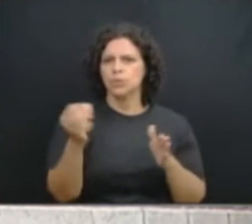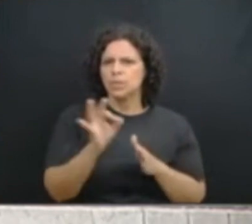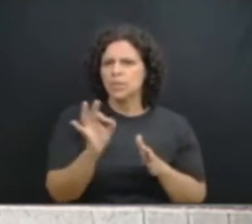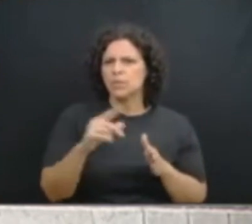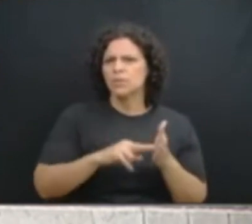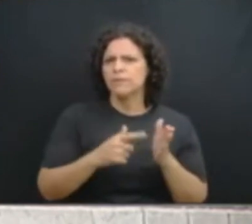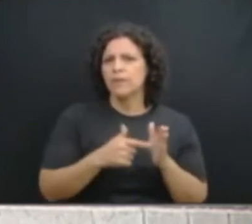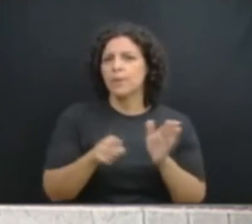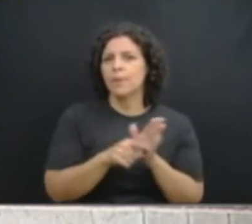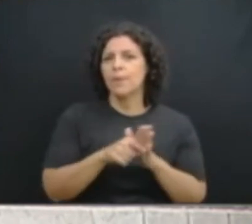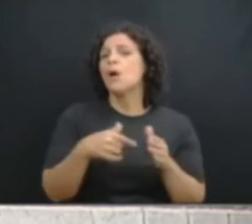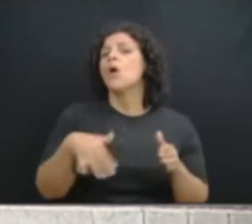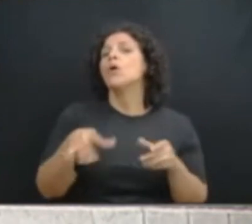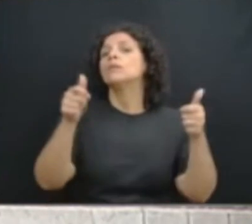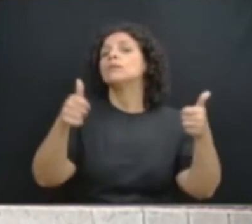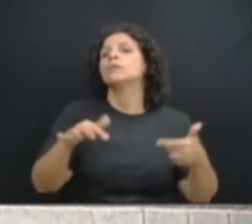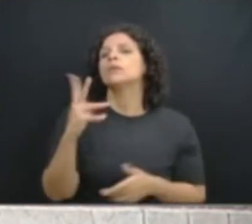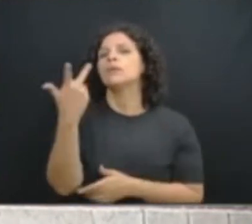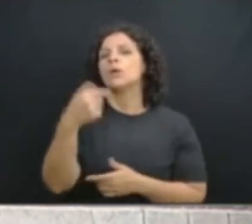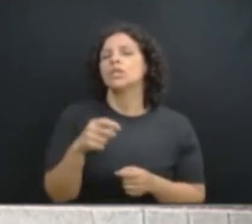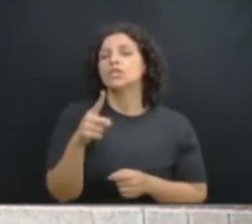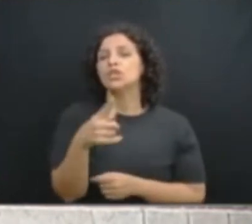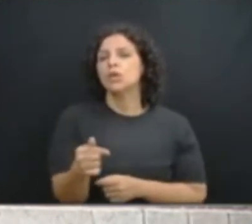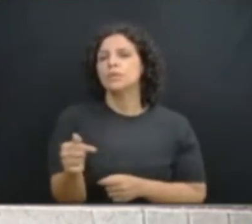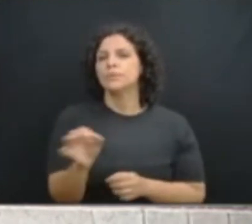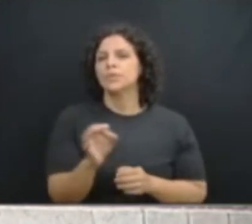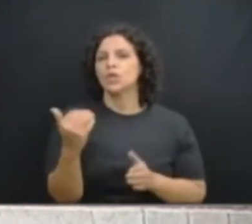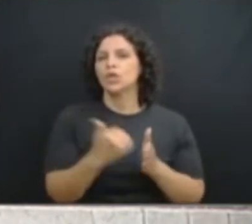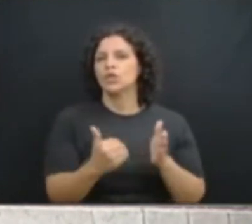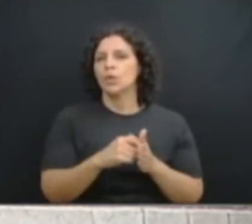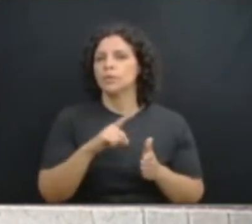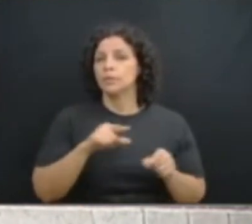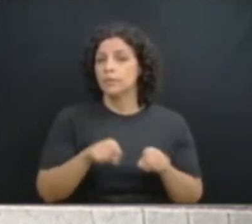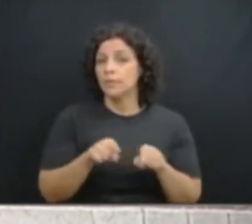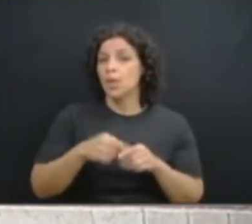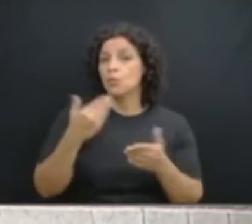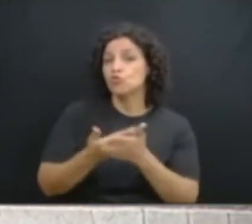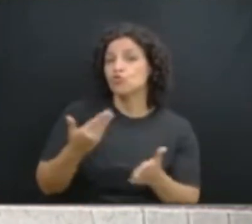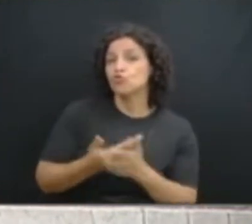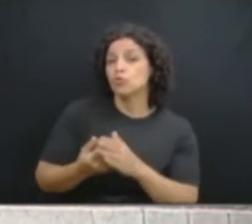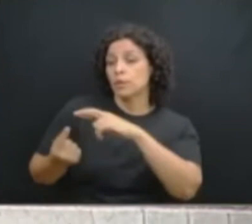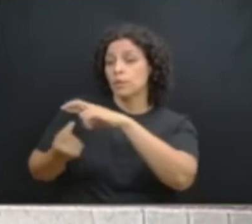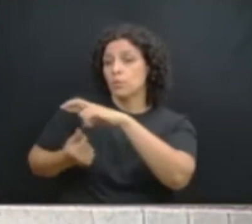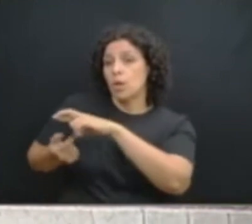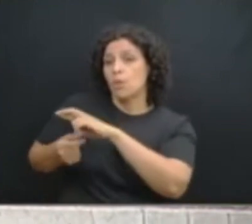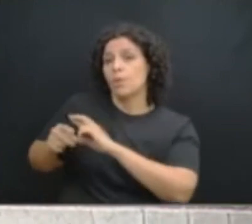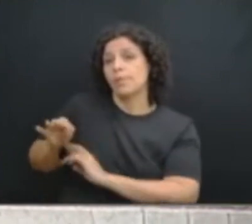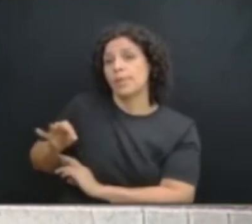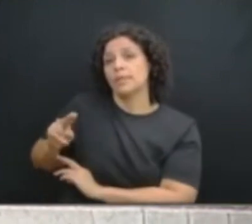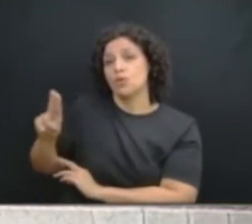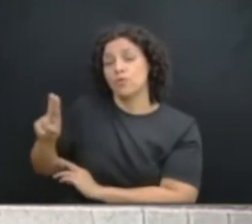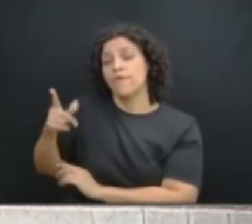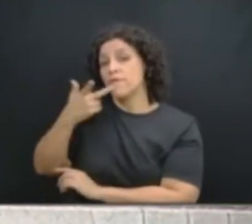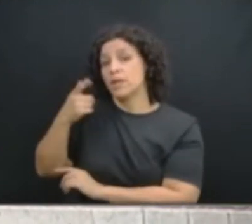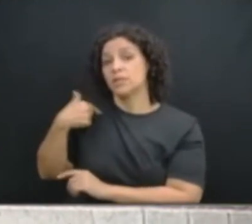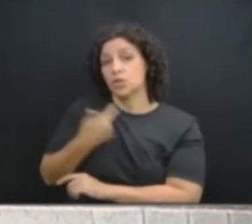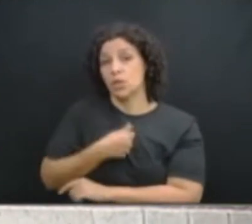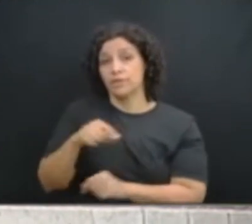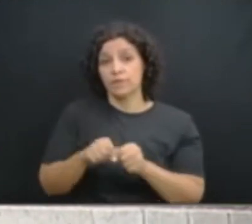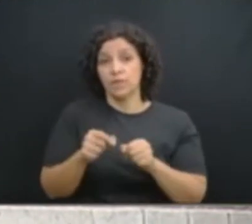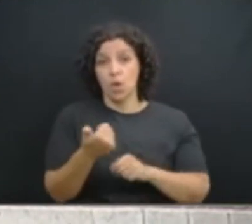12% não caiu do chão, não apareceu do nada. O 12% é o estudo do Tribunal de Contas da União, que garante que se não